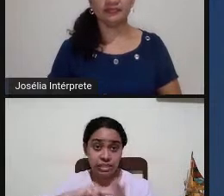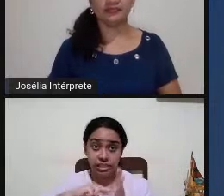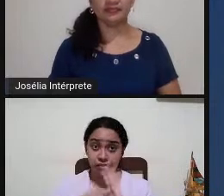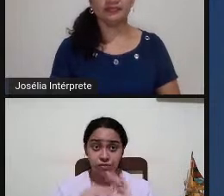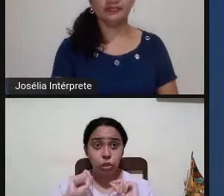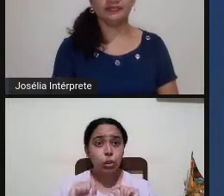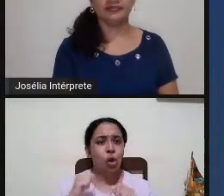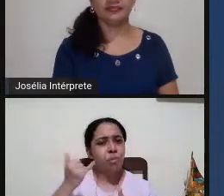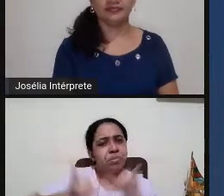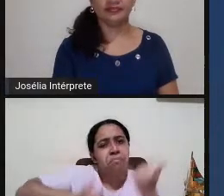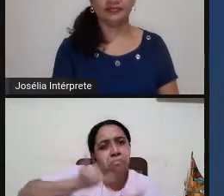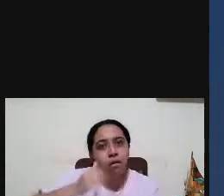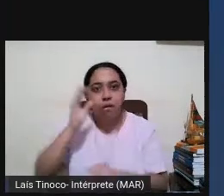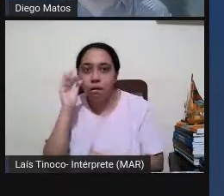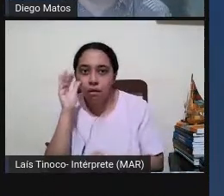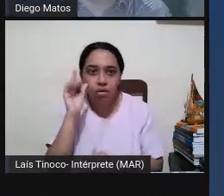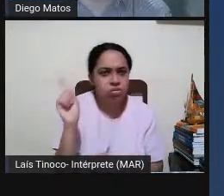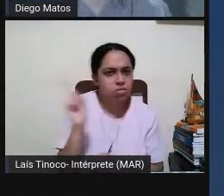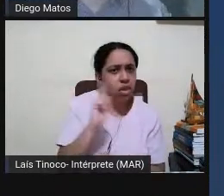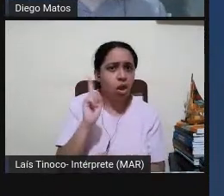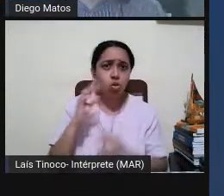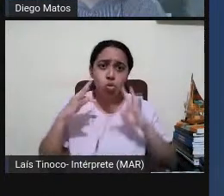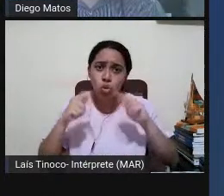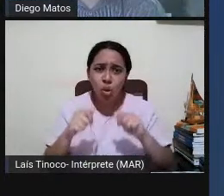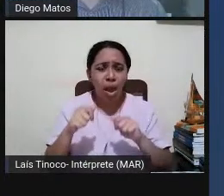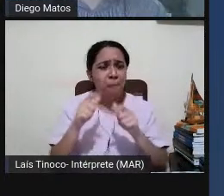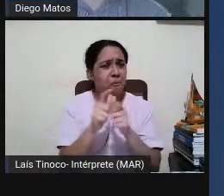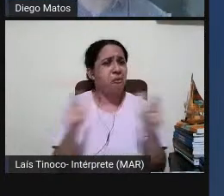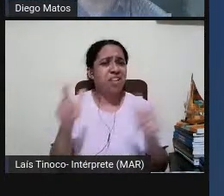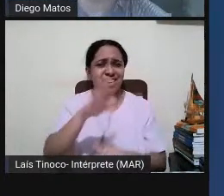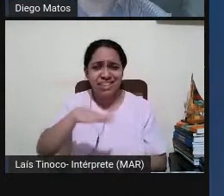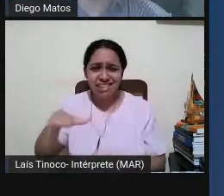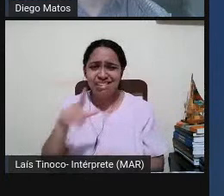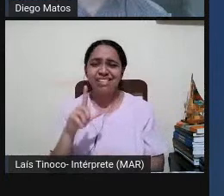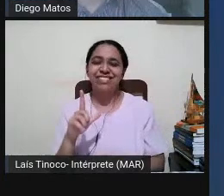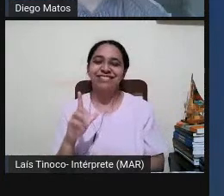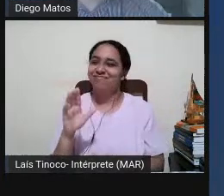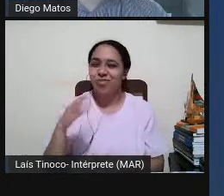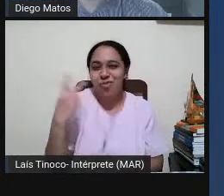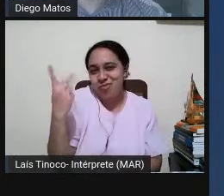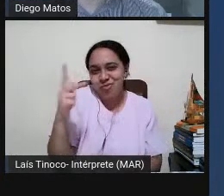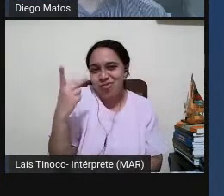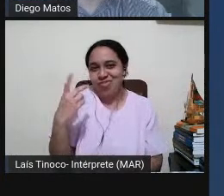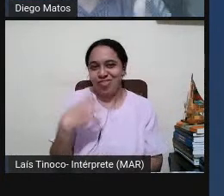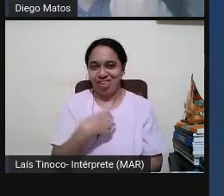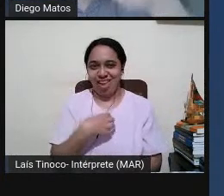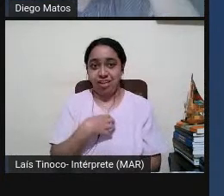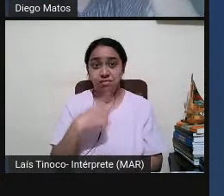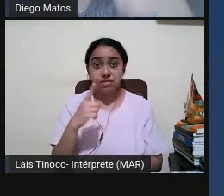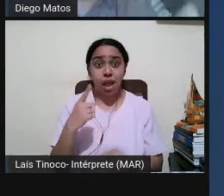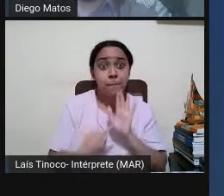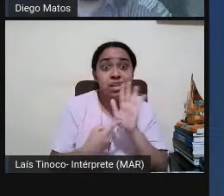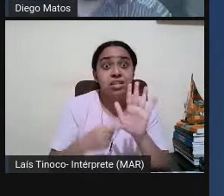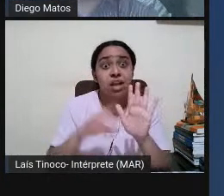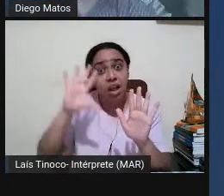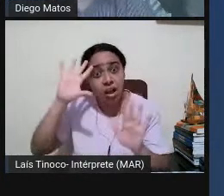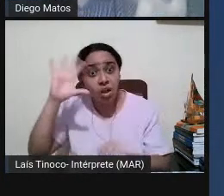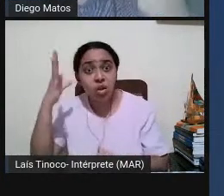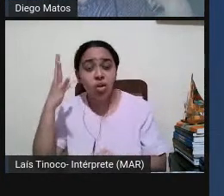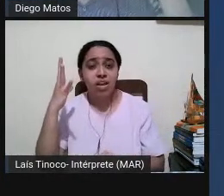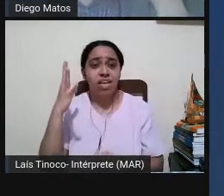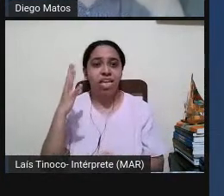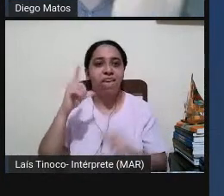brincadeira a curiosidade legal toda criança tem máscara trazer solução trazer solução de baixo